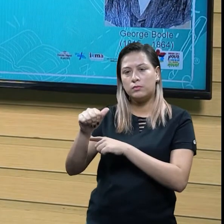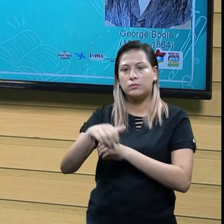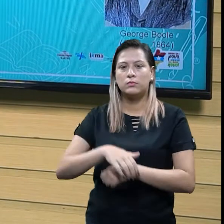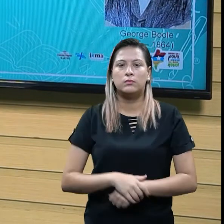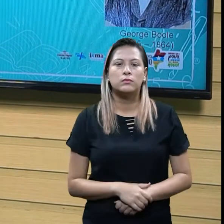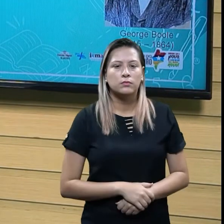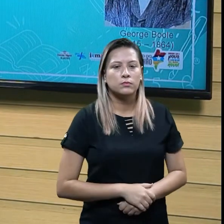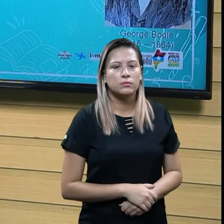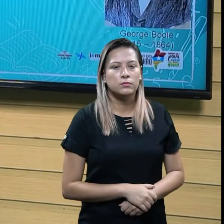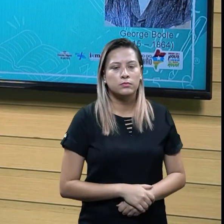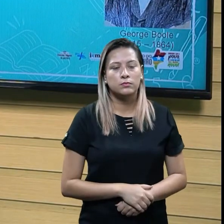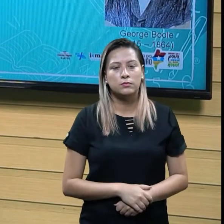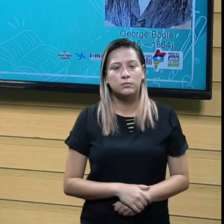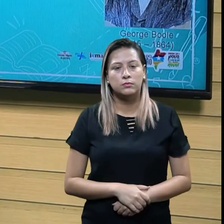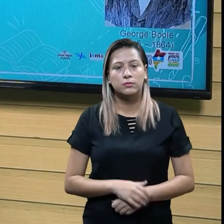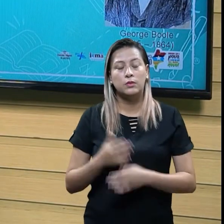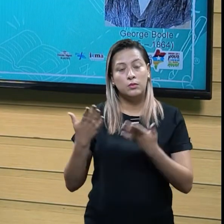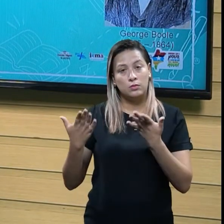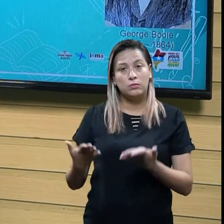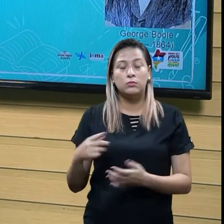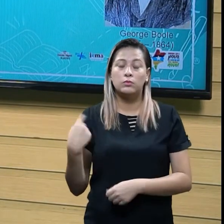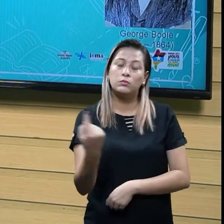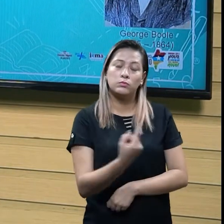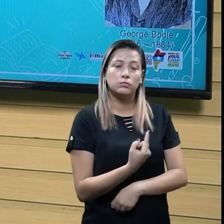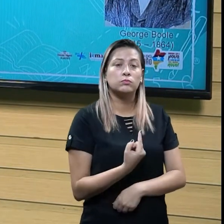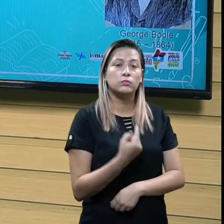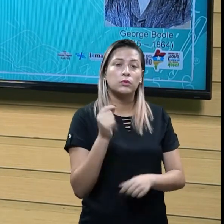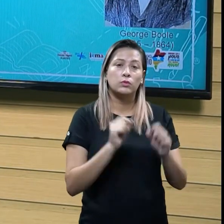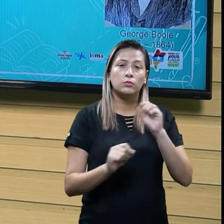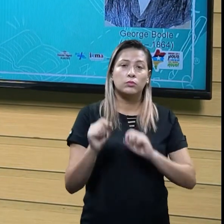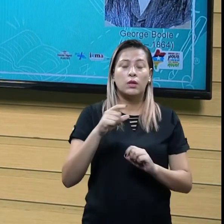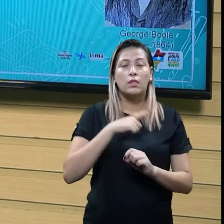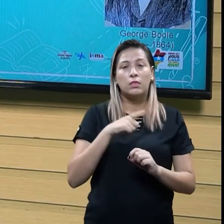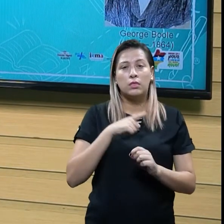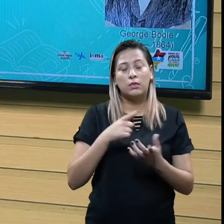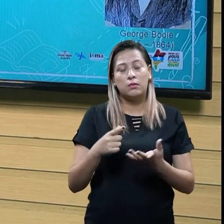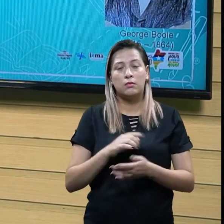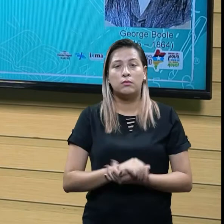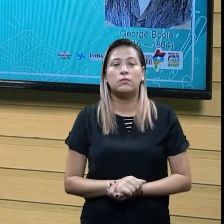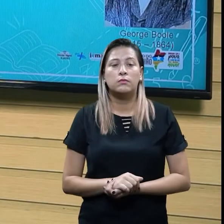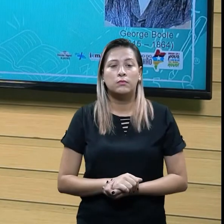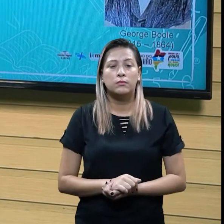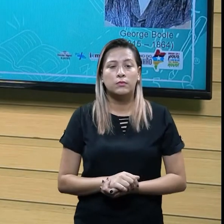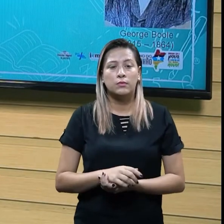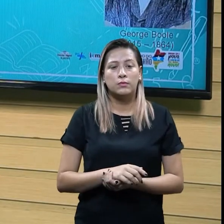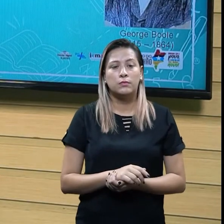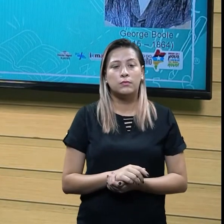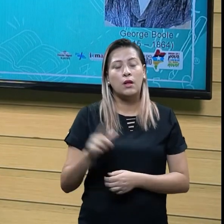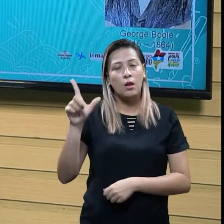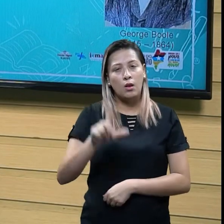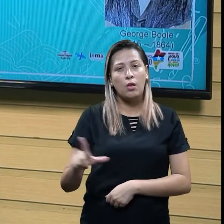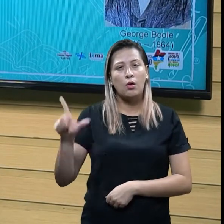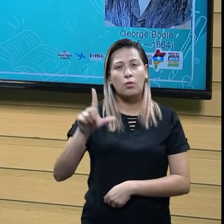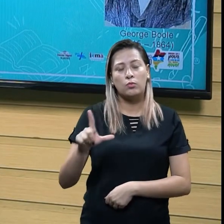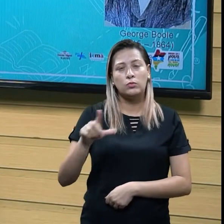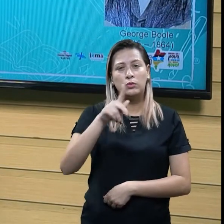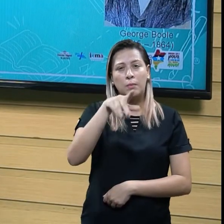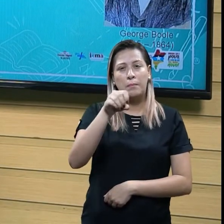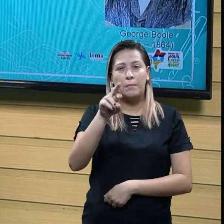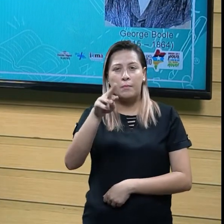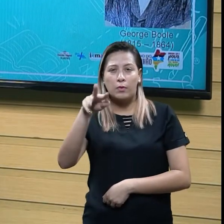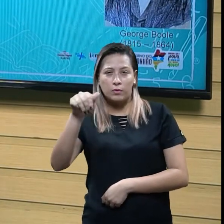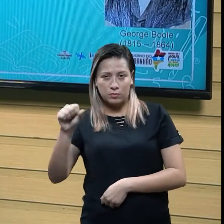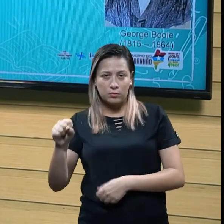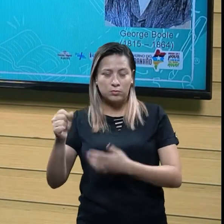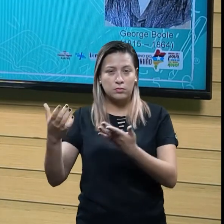programação automática. São as portas lógicas, que a gente não vai ver aqui, tá? Portas lógicas é um conteúdo de uma